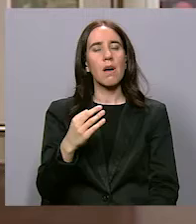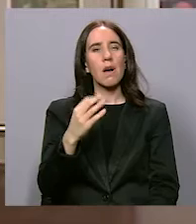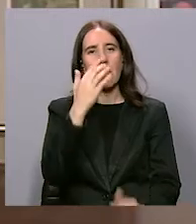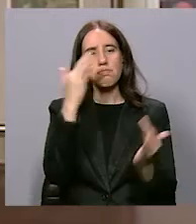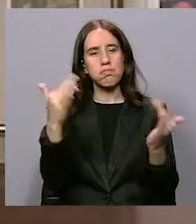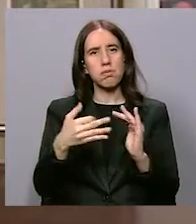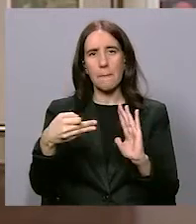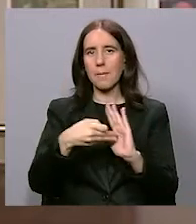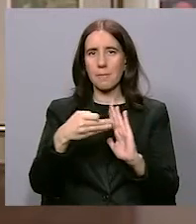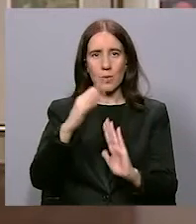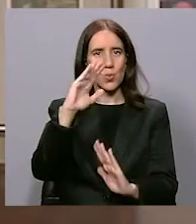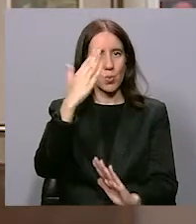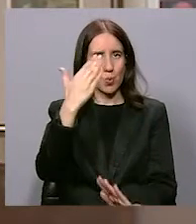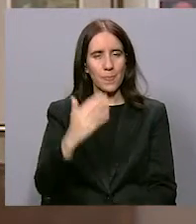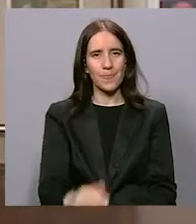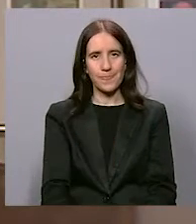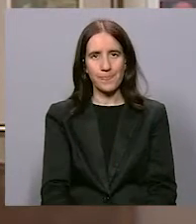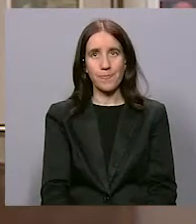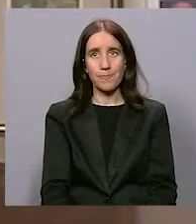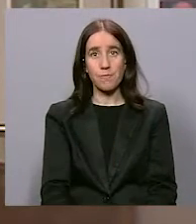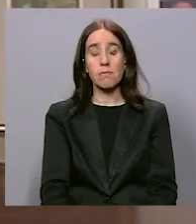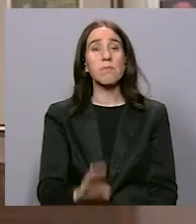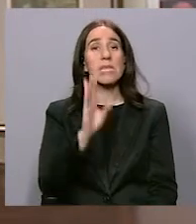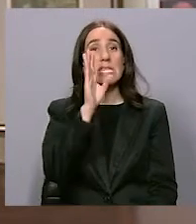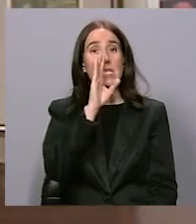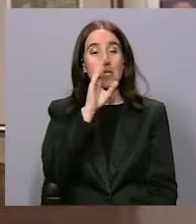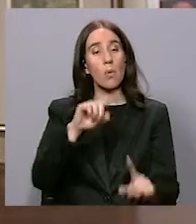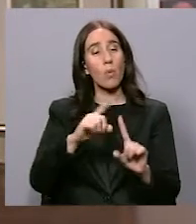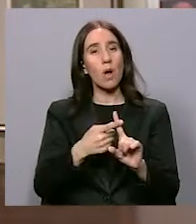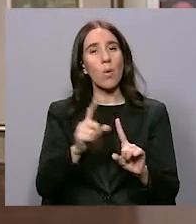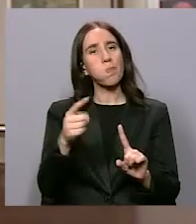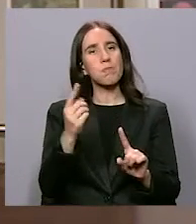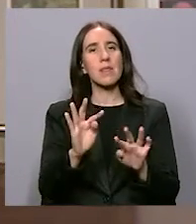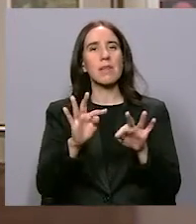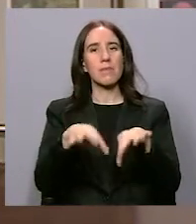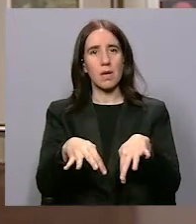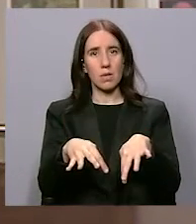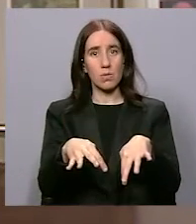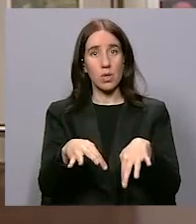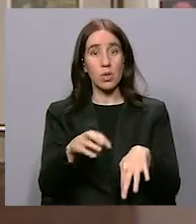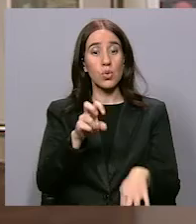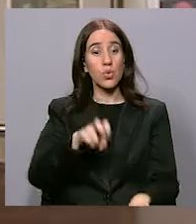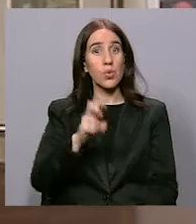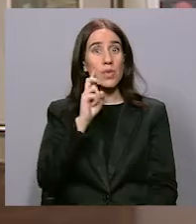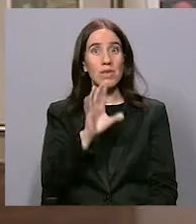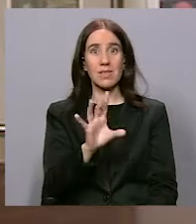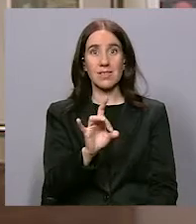destino disse simão se o ano tivesse terminado em